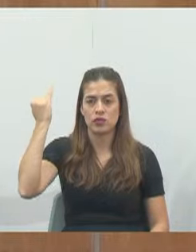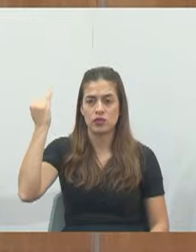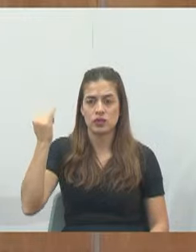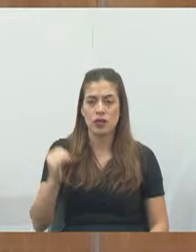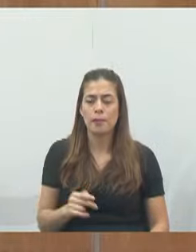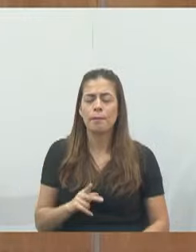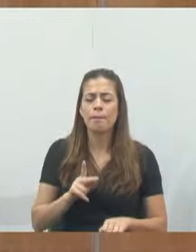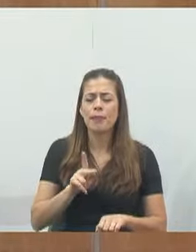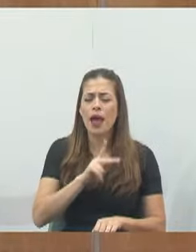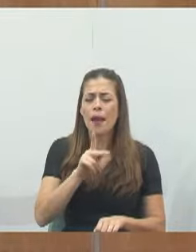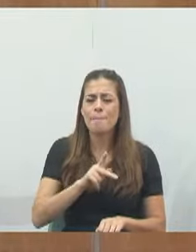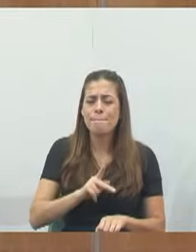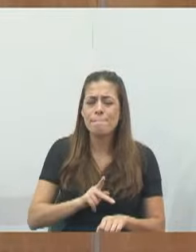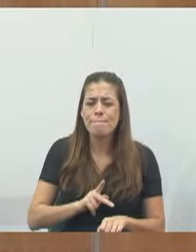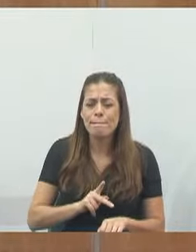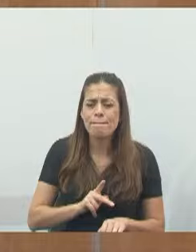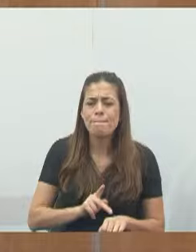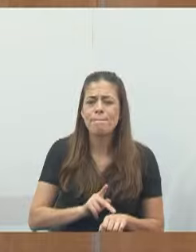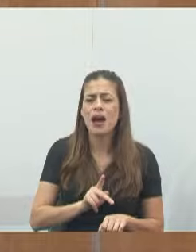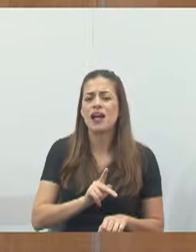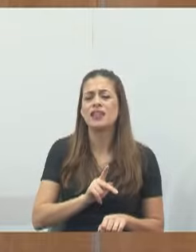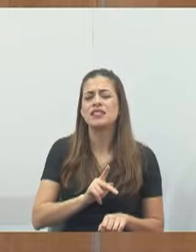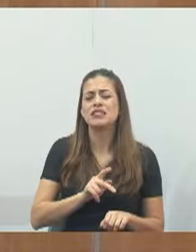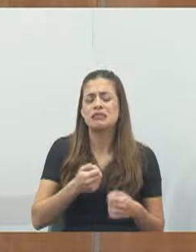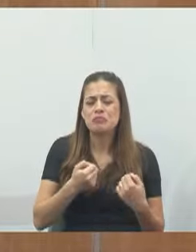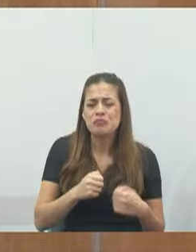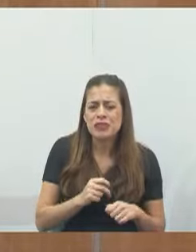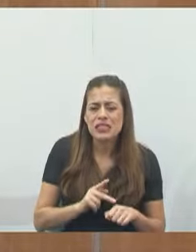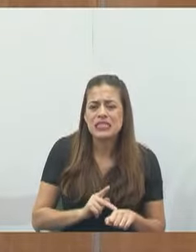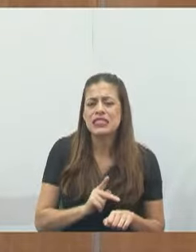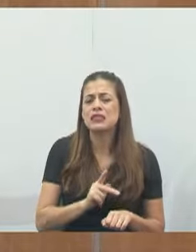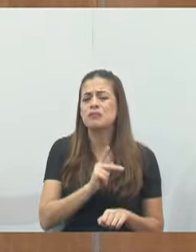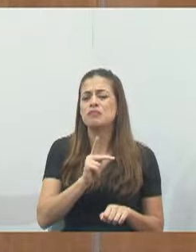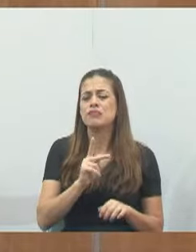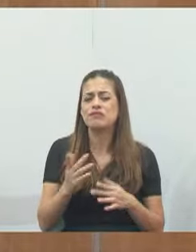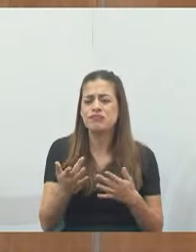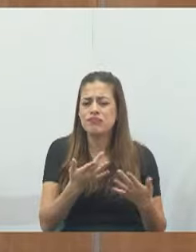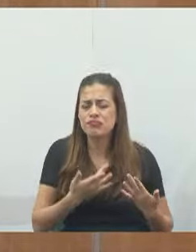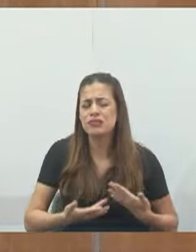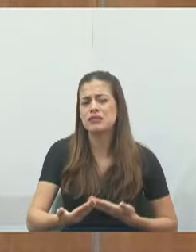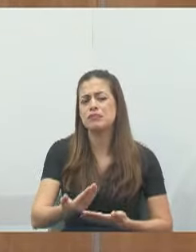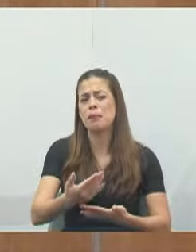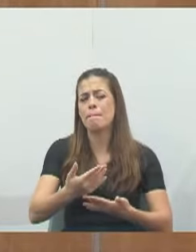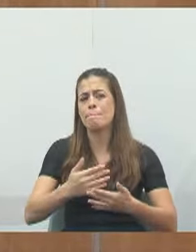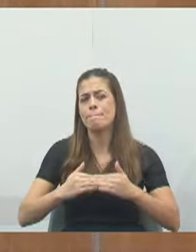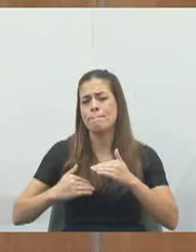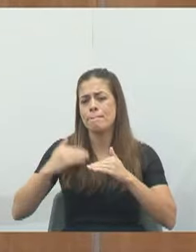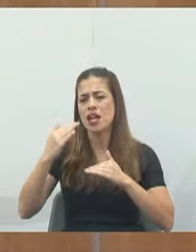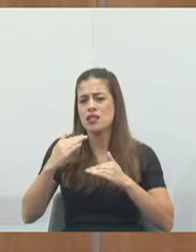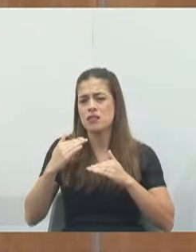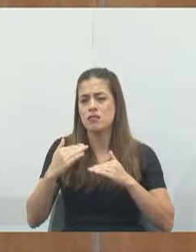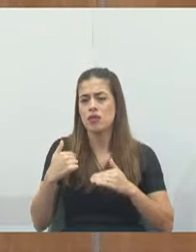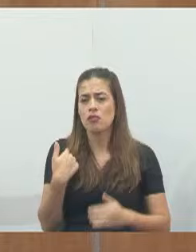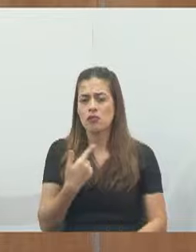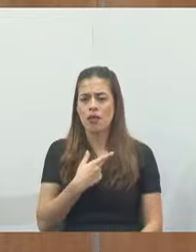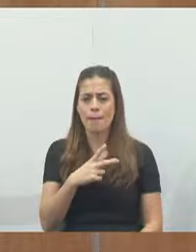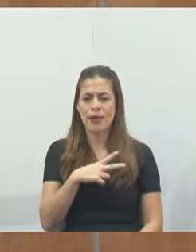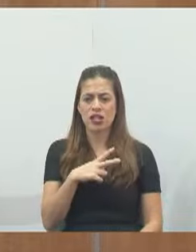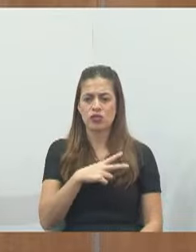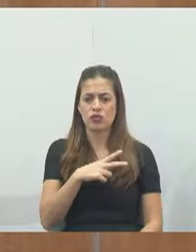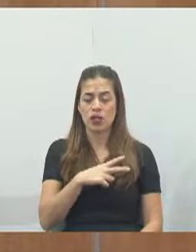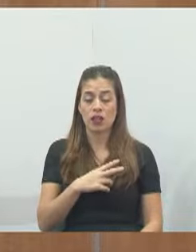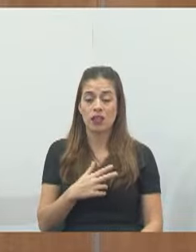A pátria tem que figurar acima dos nossos interesses pessoais. Aqui eu não estou falando